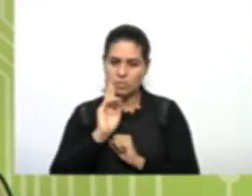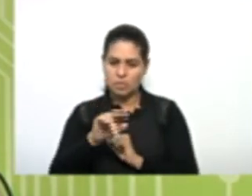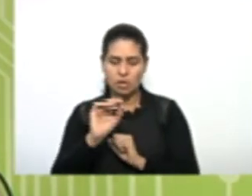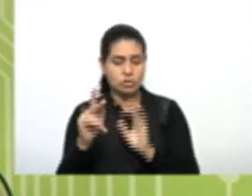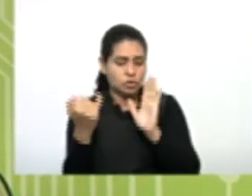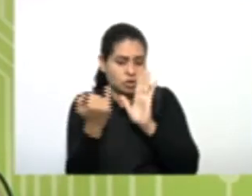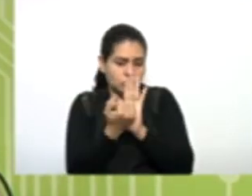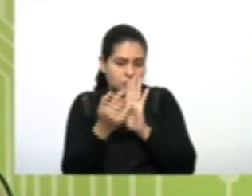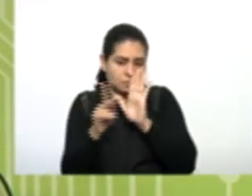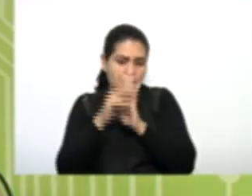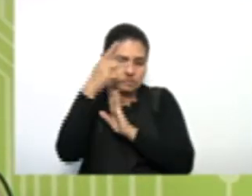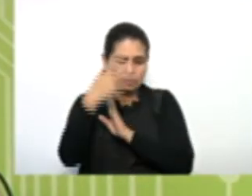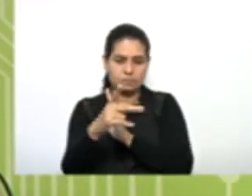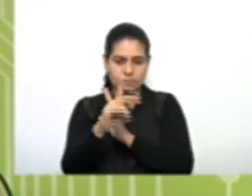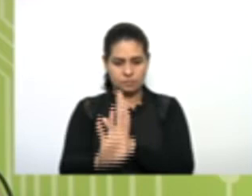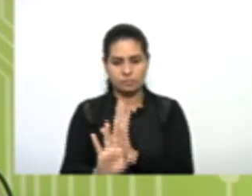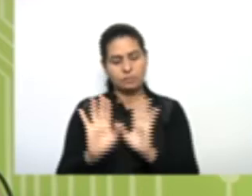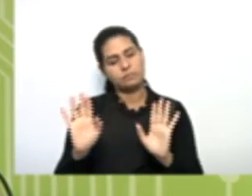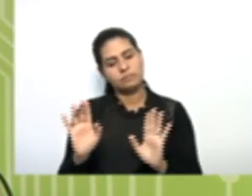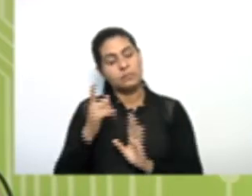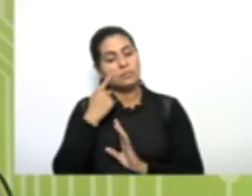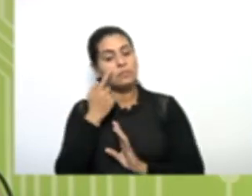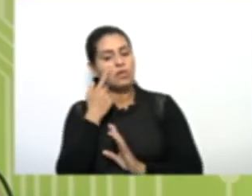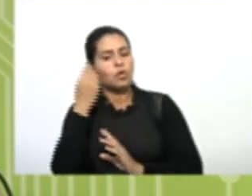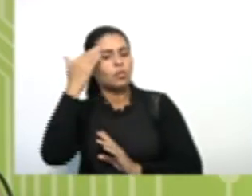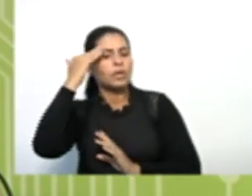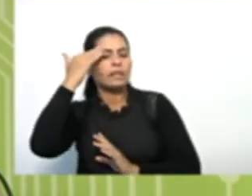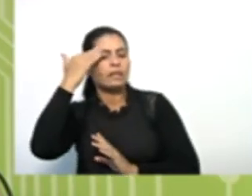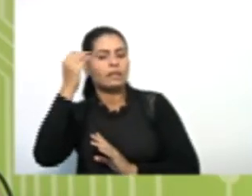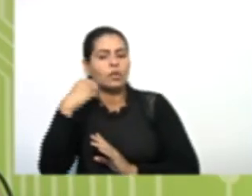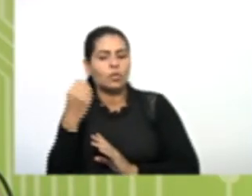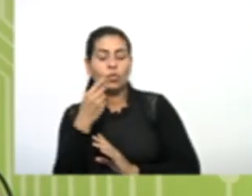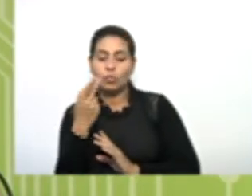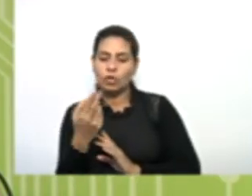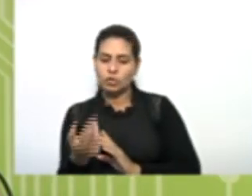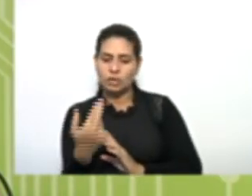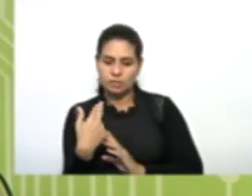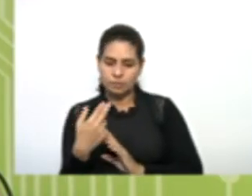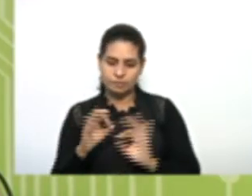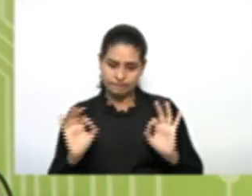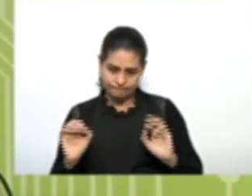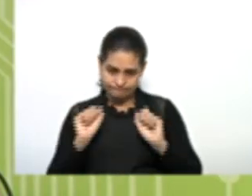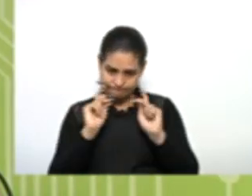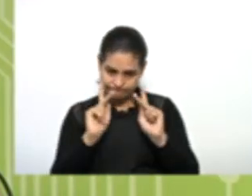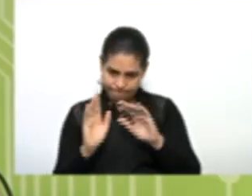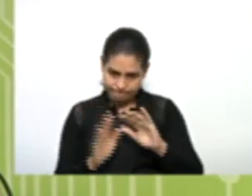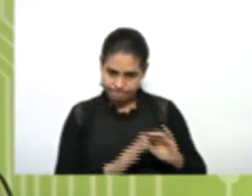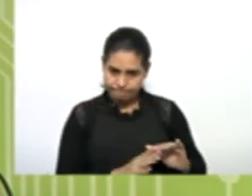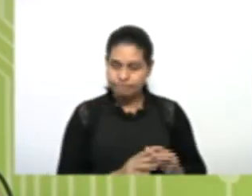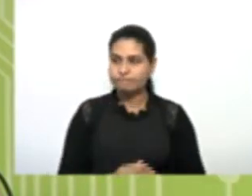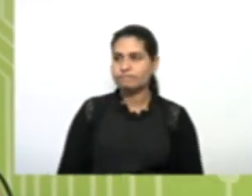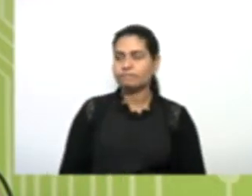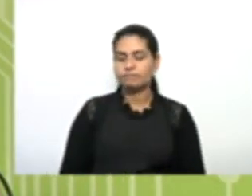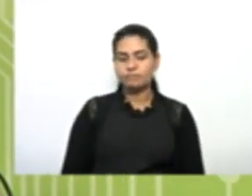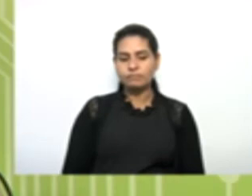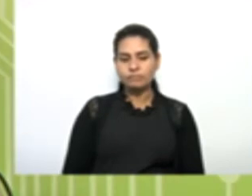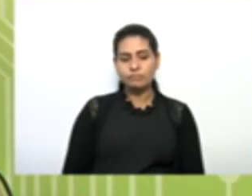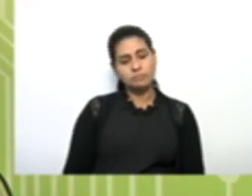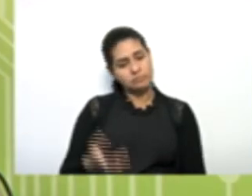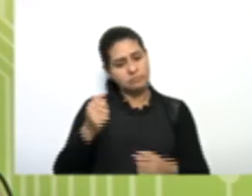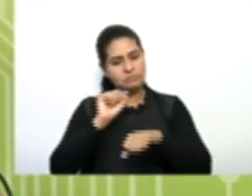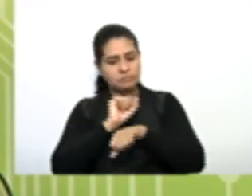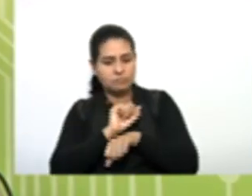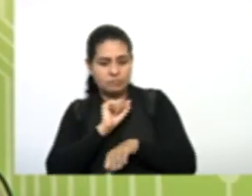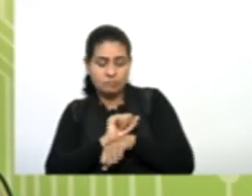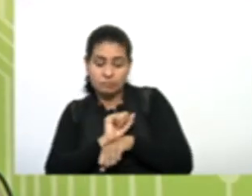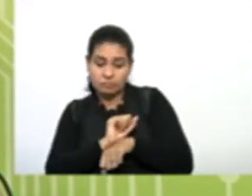responder do seu jeito. E a gente gostaria de ver como que você entendeu isso, como que você pode responder para a gente, tá? Então vamos aguardar, mesmo que tenha passado